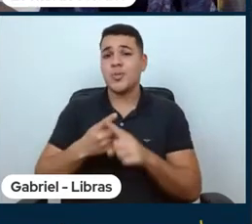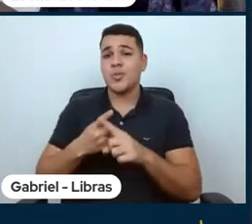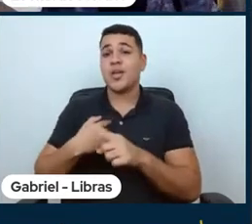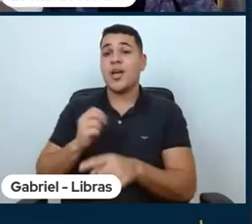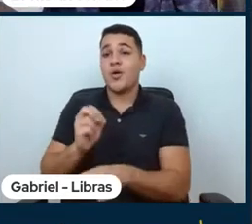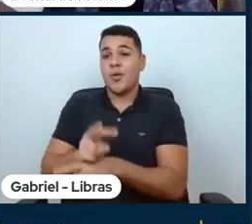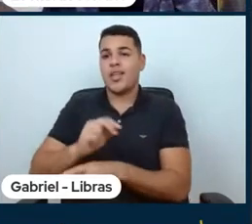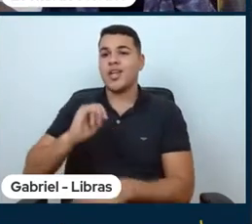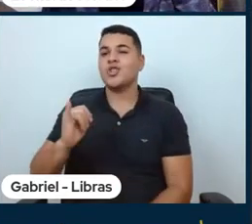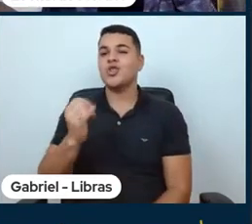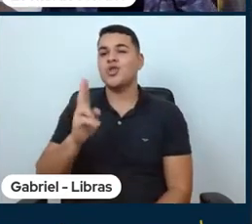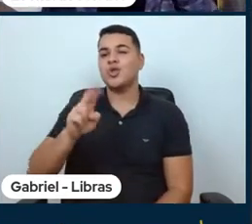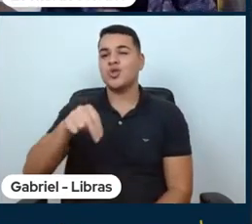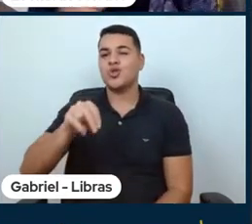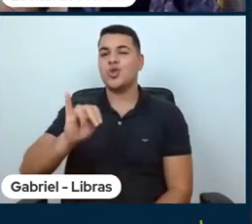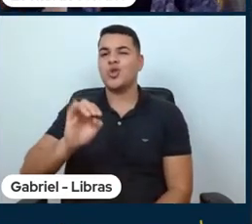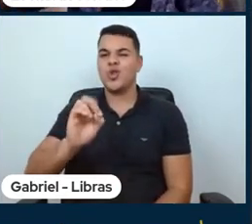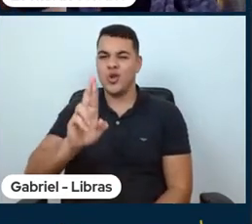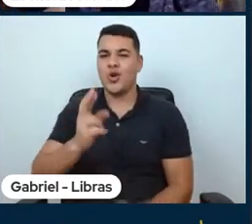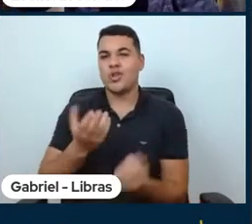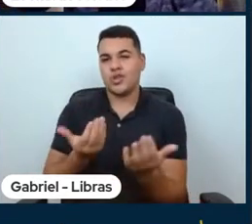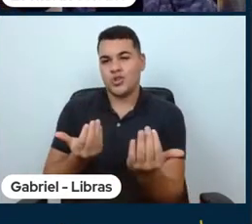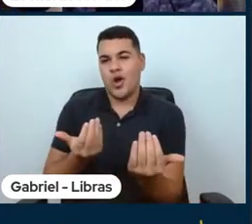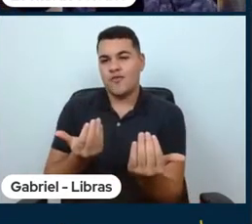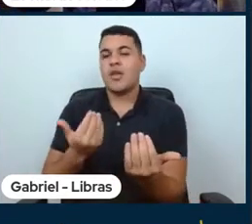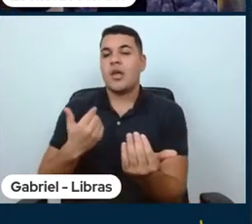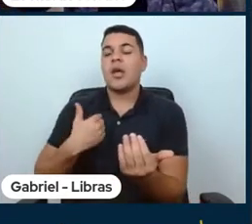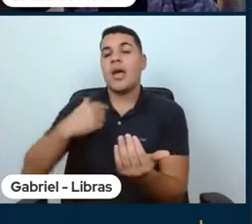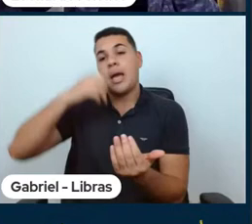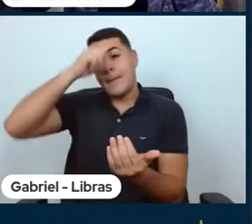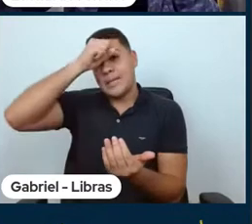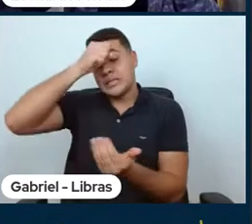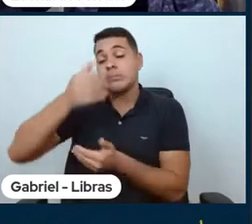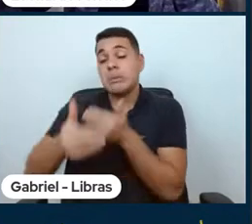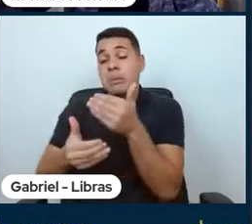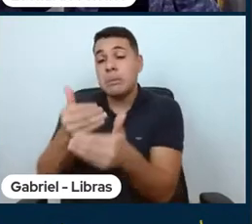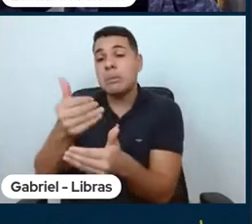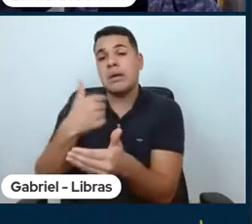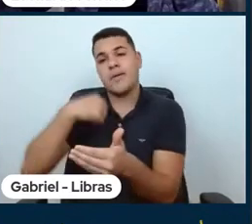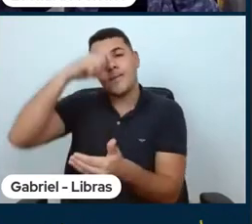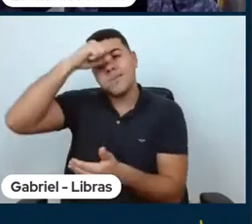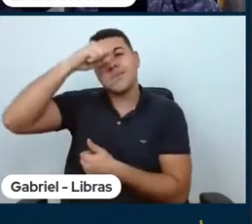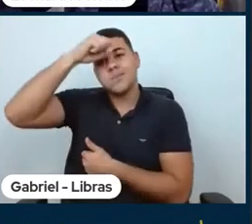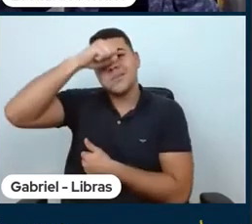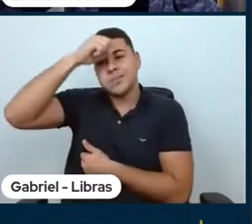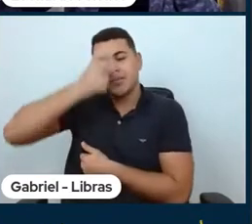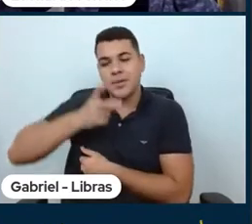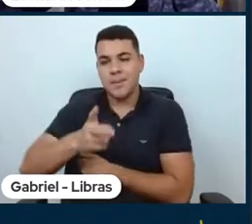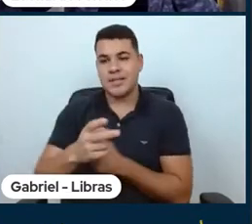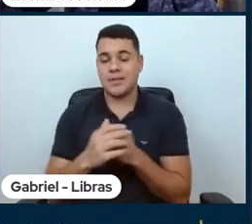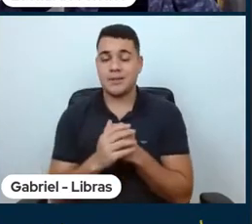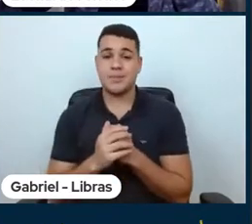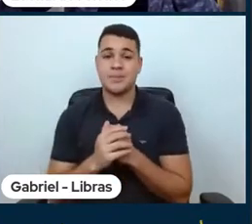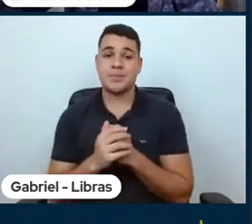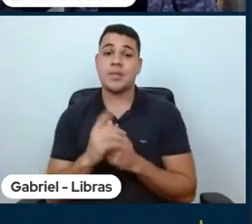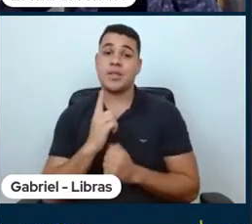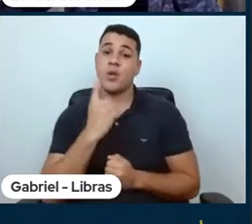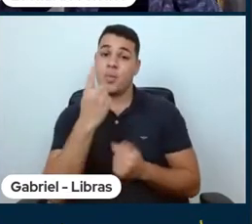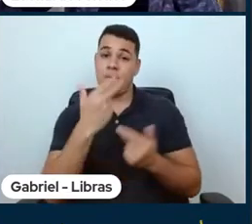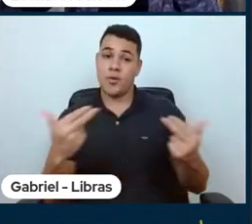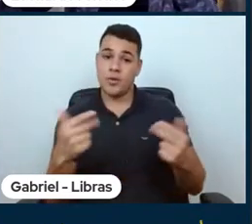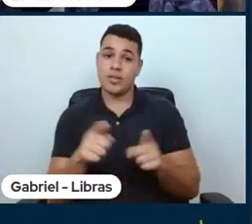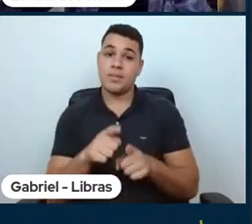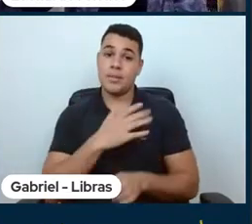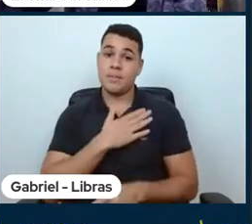Cint e tô aprendendo muito. Eu acho que eu vou ficar bem anos aprendendo muita coisa ainda. Ah, e uma coisa também que é para minha área, né,